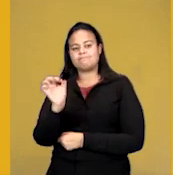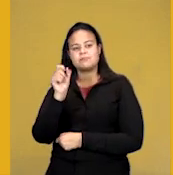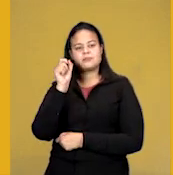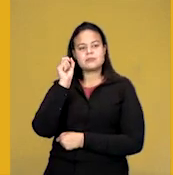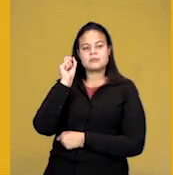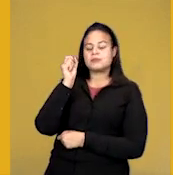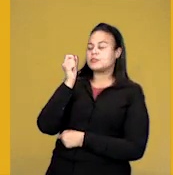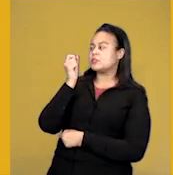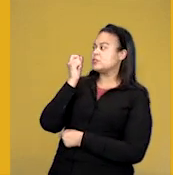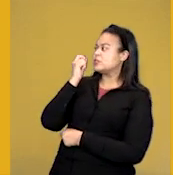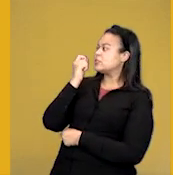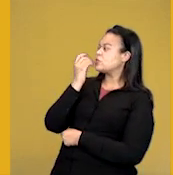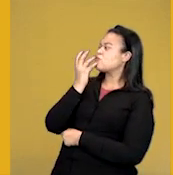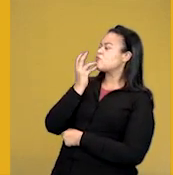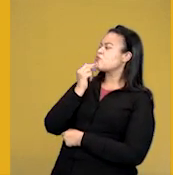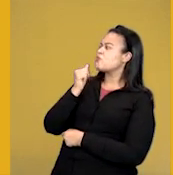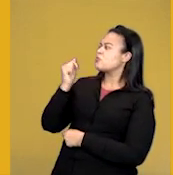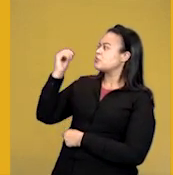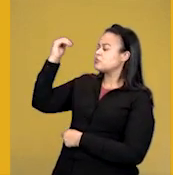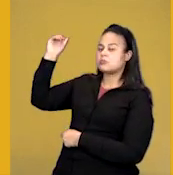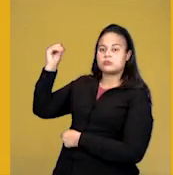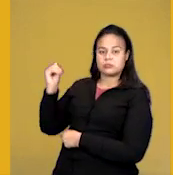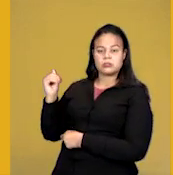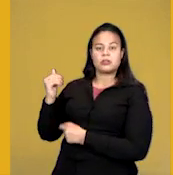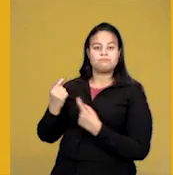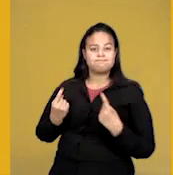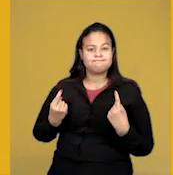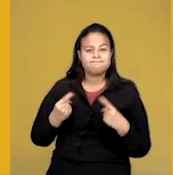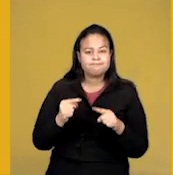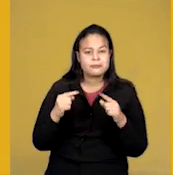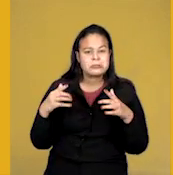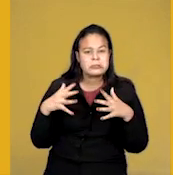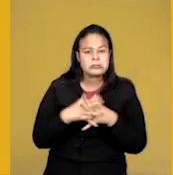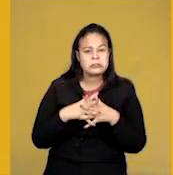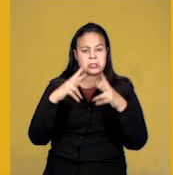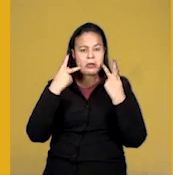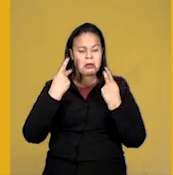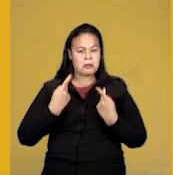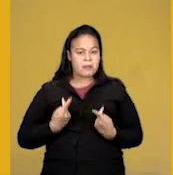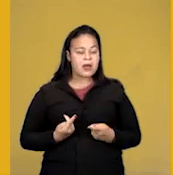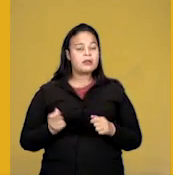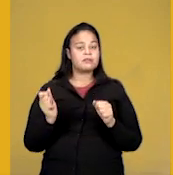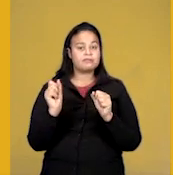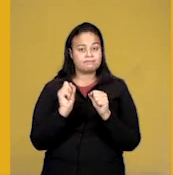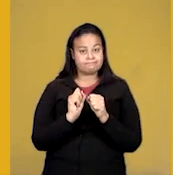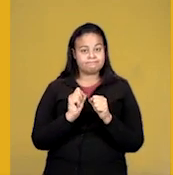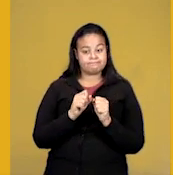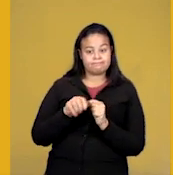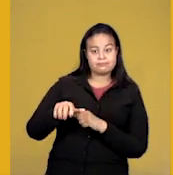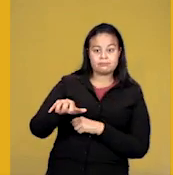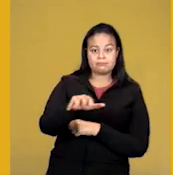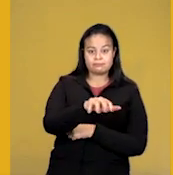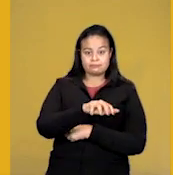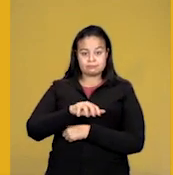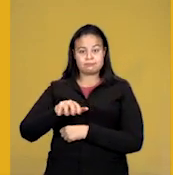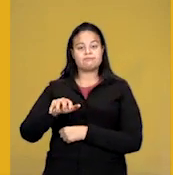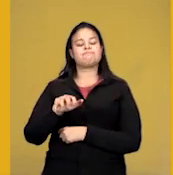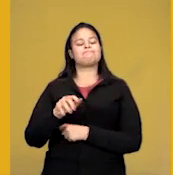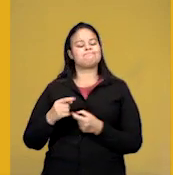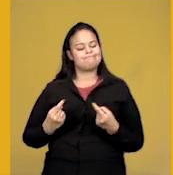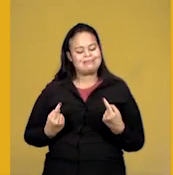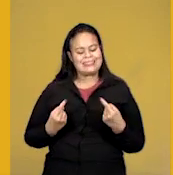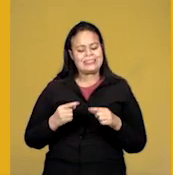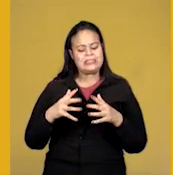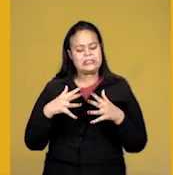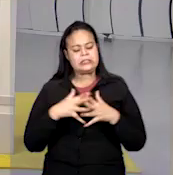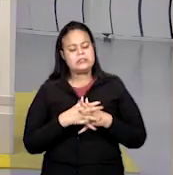informação, porque os impactos que o próprio ser humano realiza no ambiente afetam a